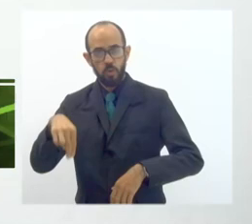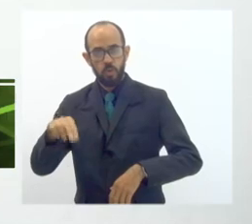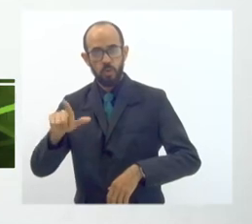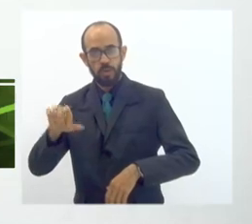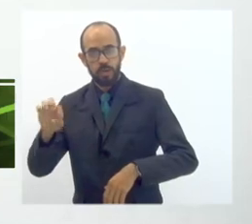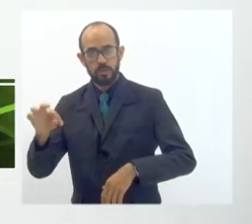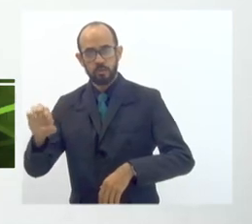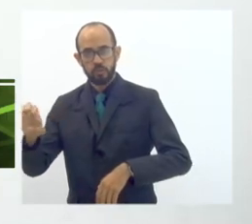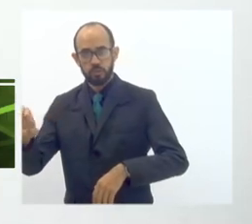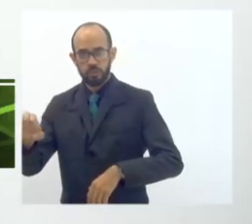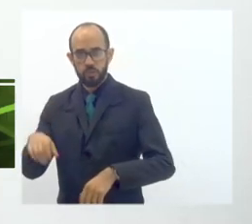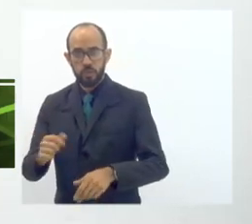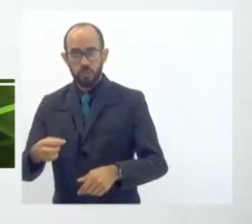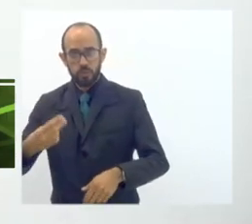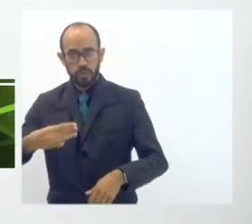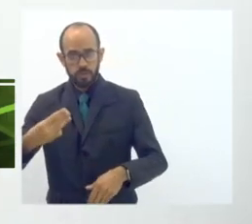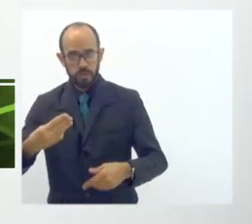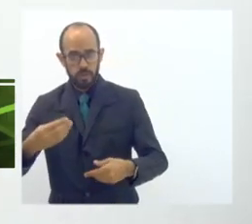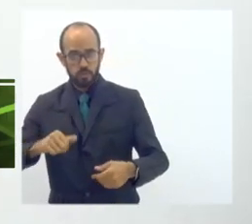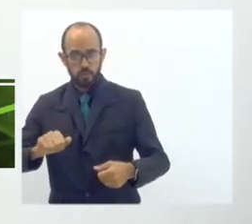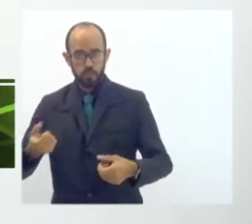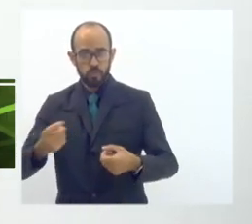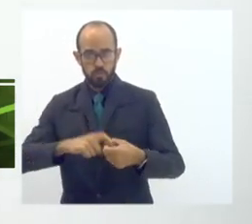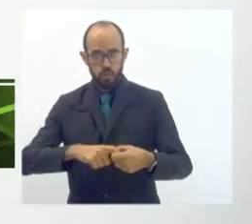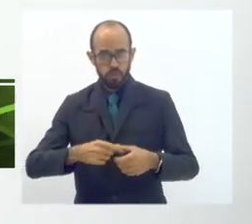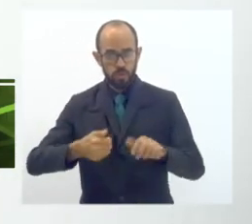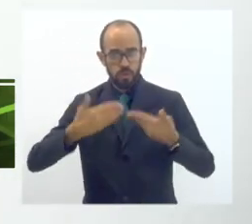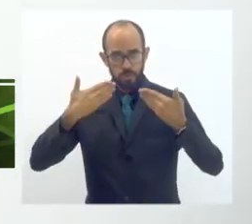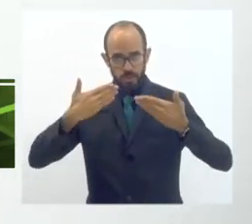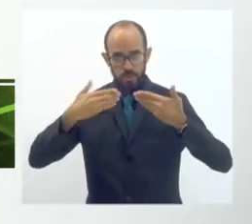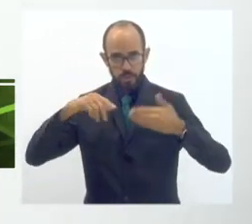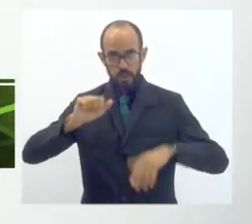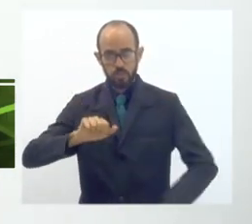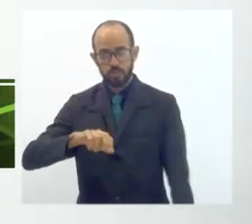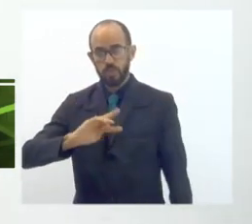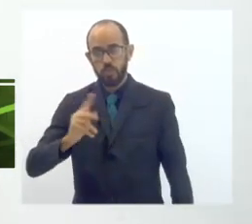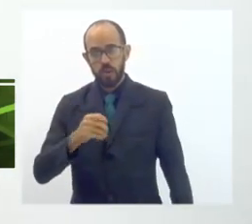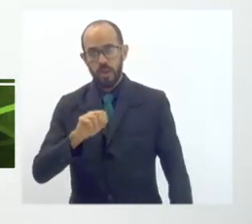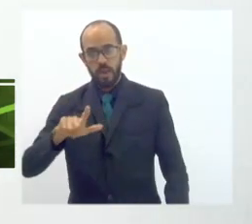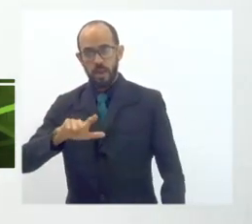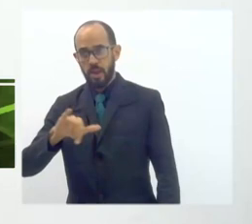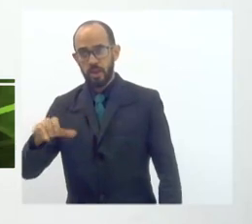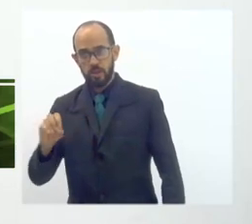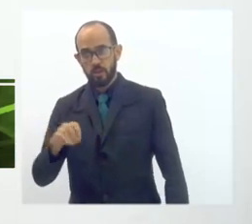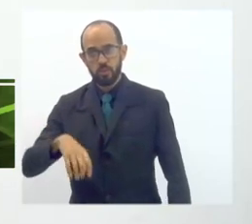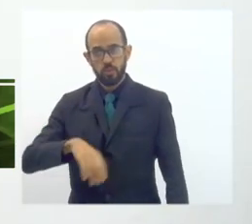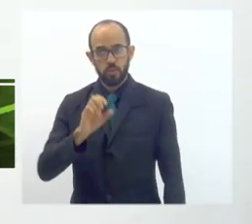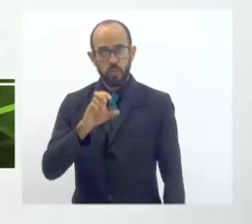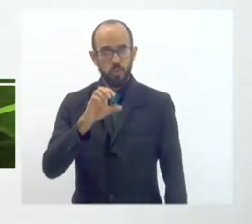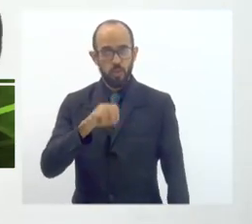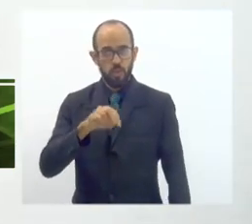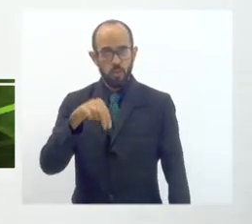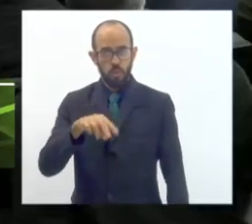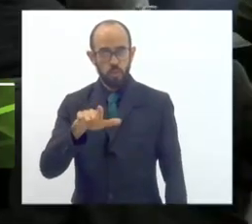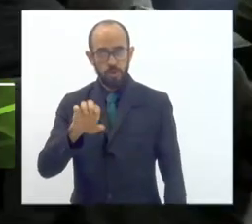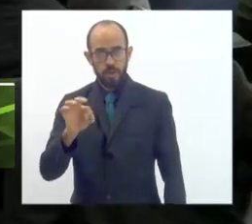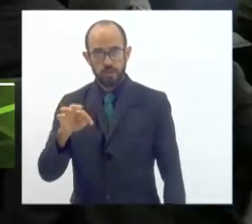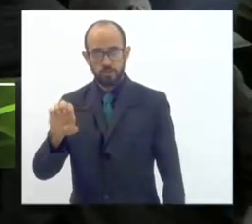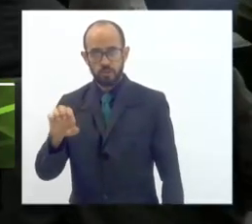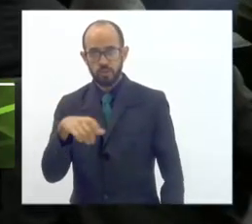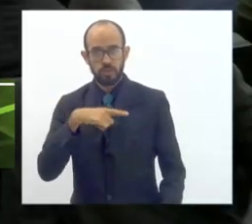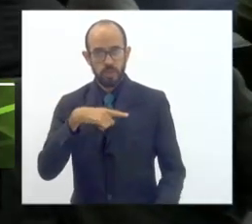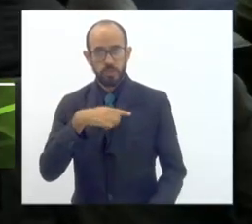terceiro consórcio a fazer a apresentação, quero convidar o seu Edio Mataruna, do consórcio Conleste, no tempo de 10 minutos.